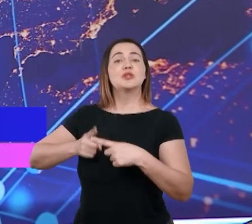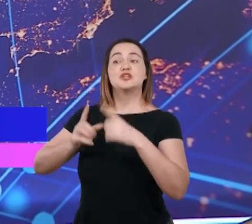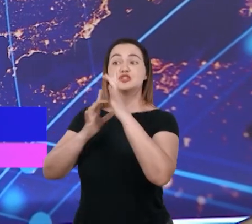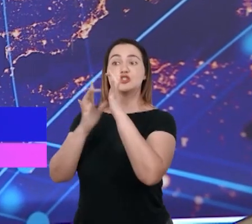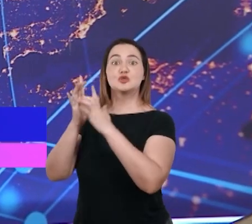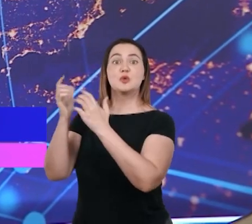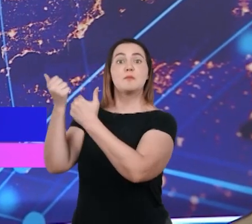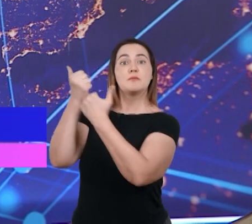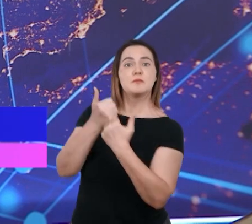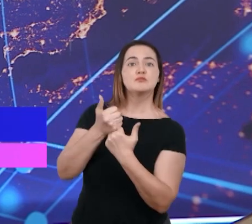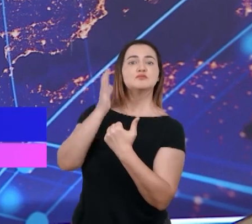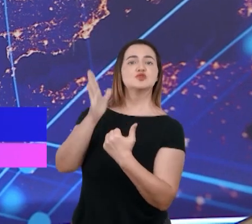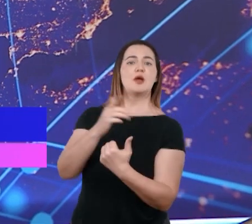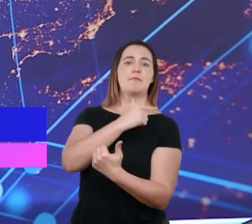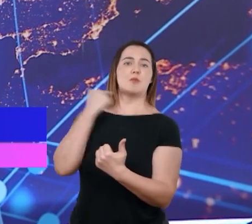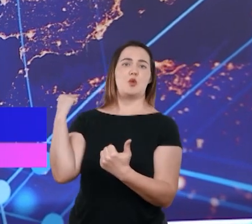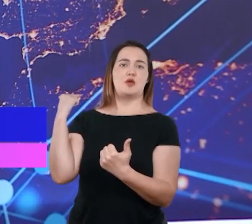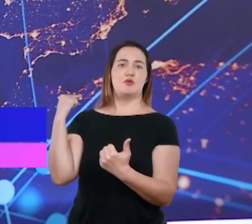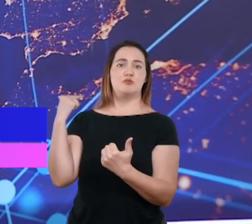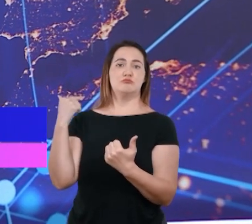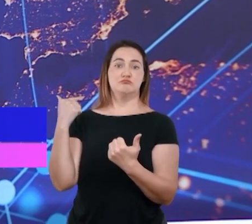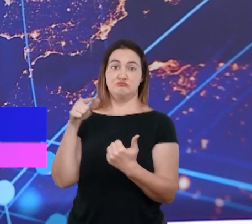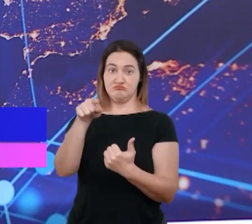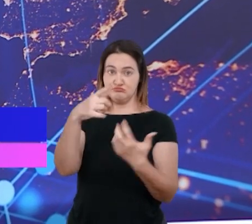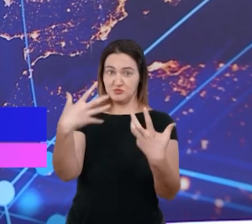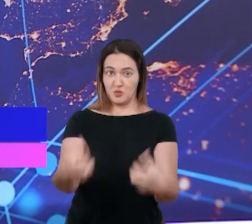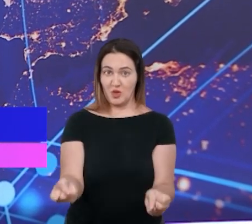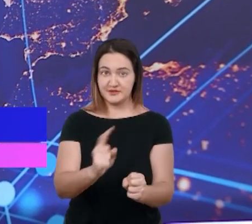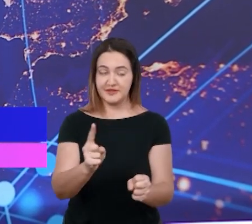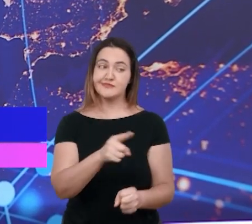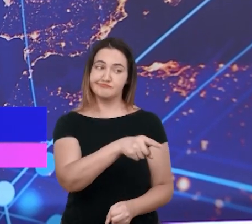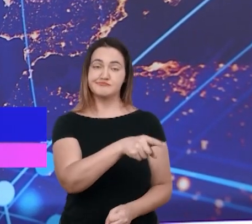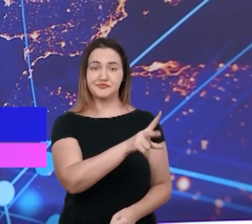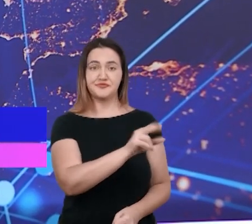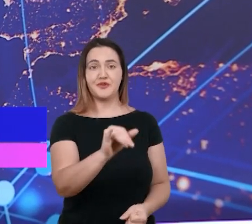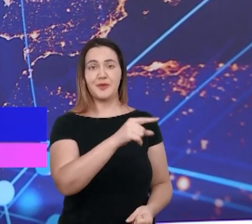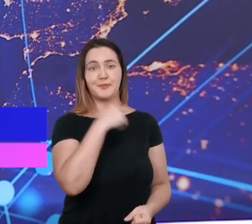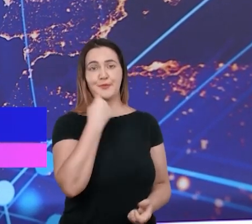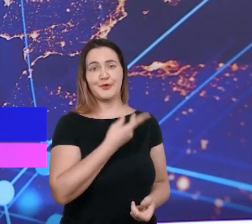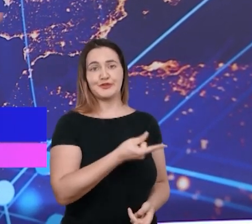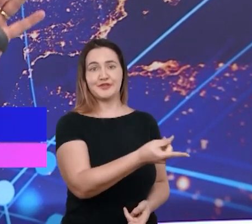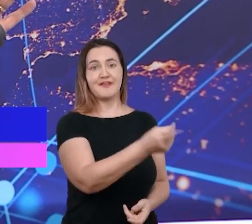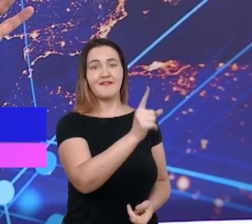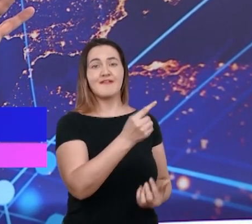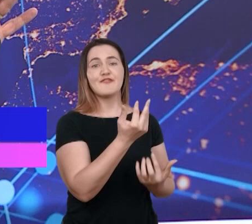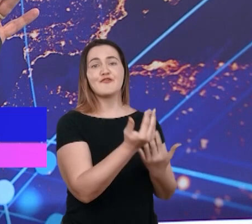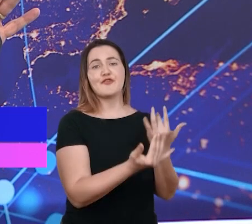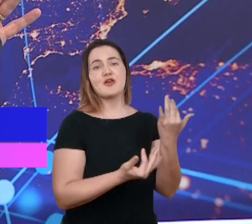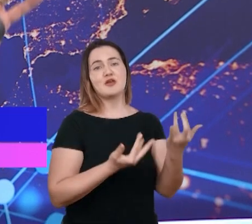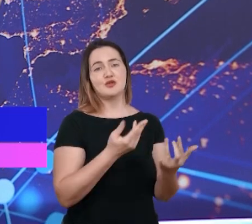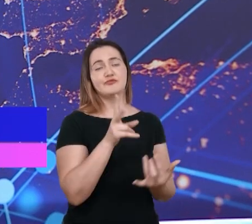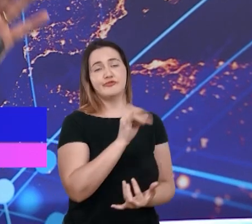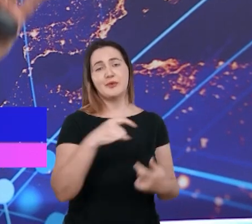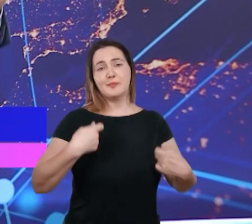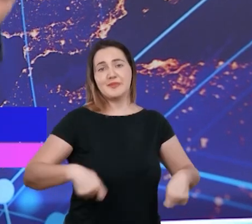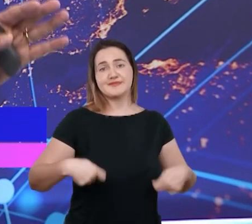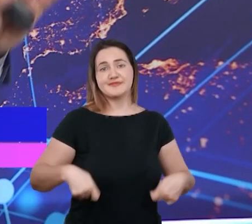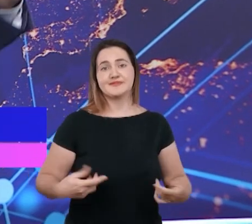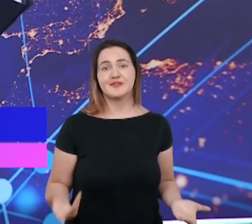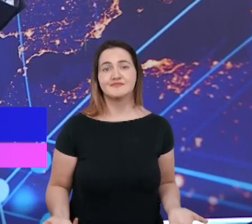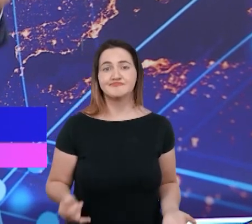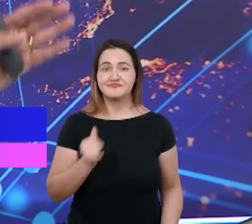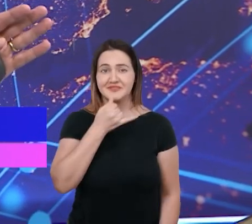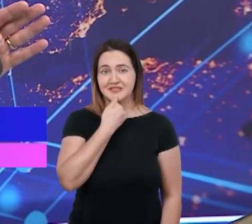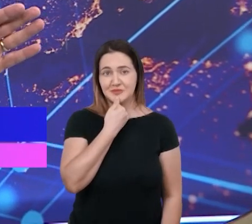termos eternidade. Agora, se você não aceita, aí a consequência é por sua conta. Aí é você mesmo. Você terá